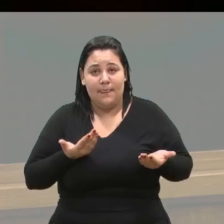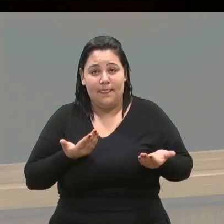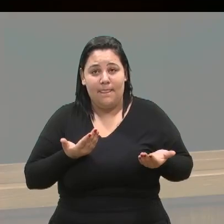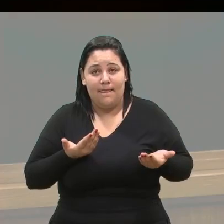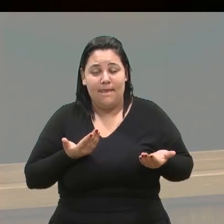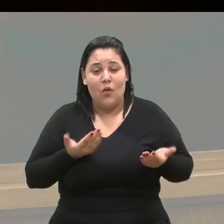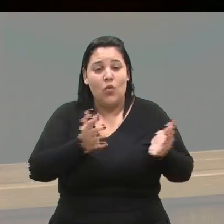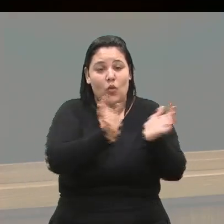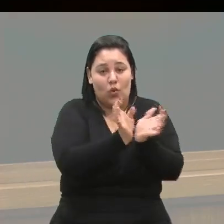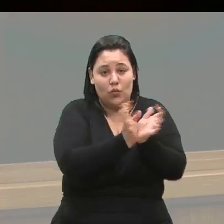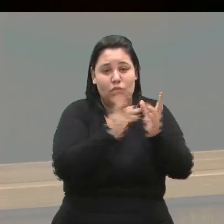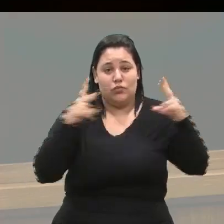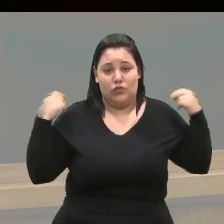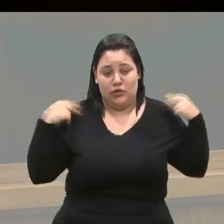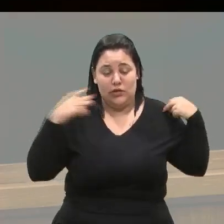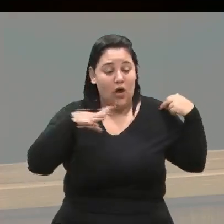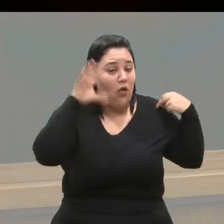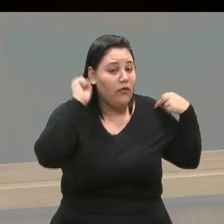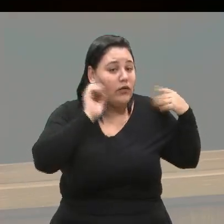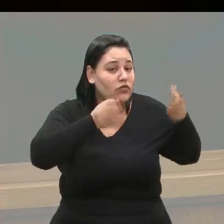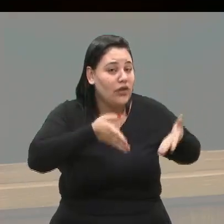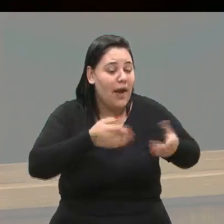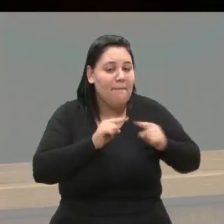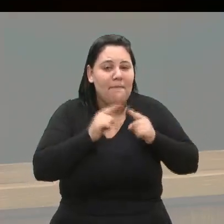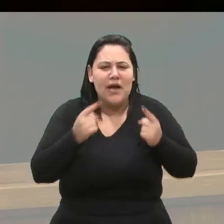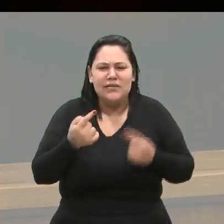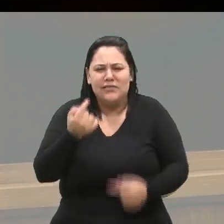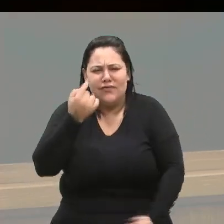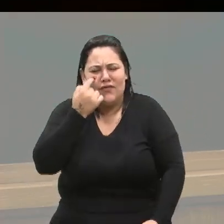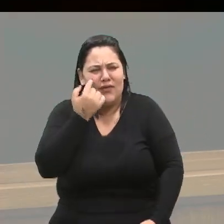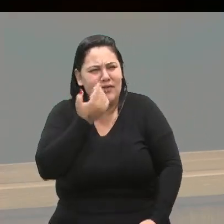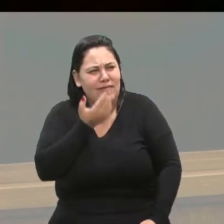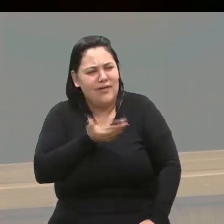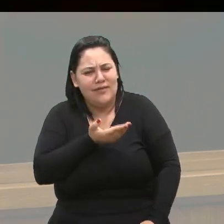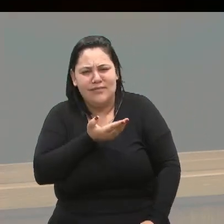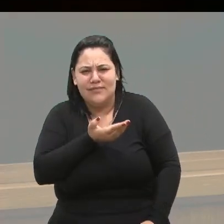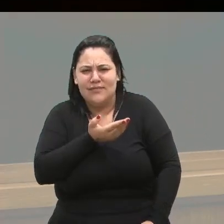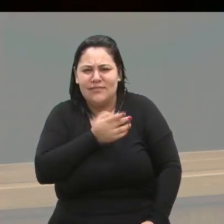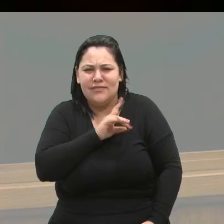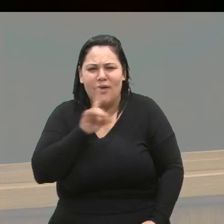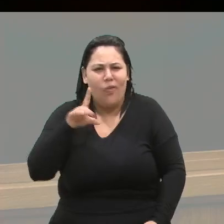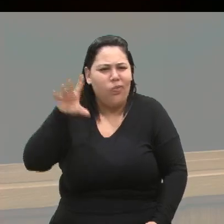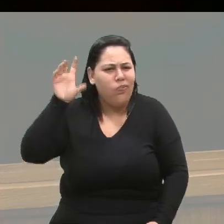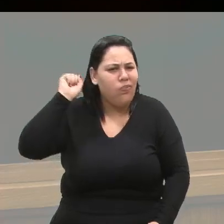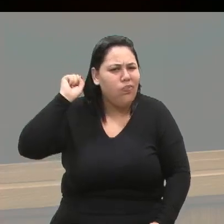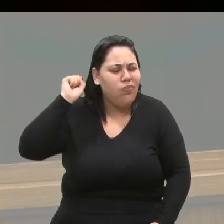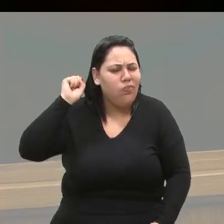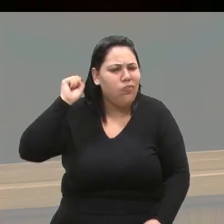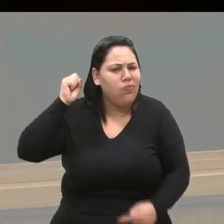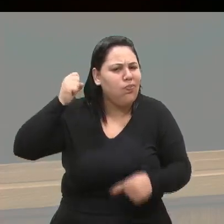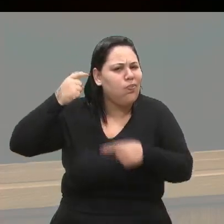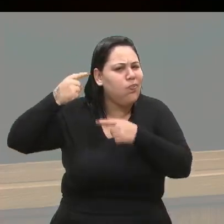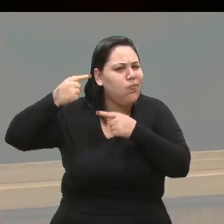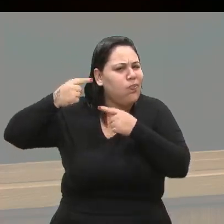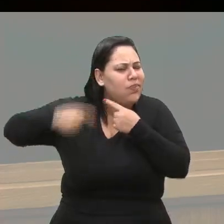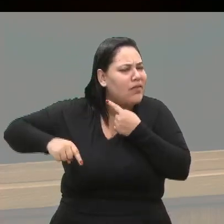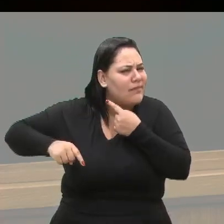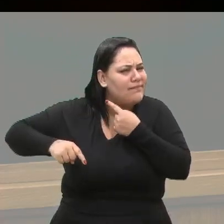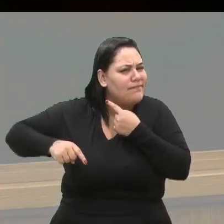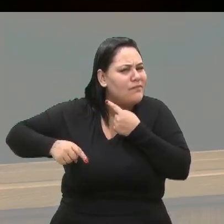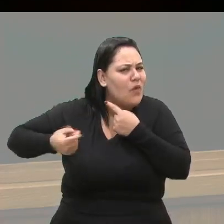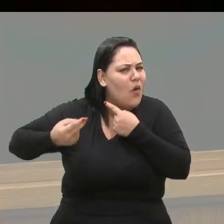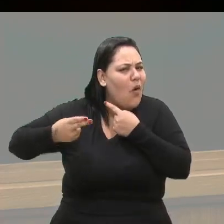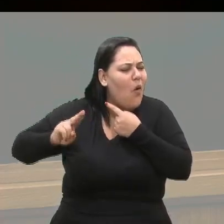foi ouvida, pelo que a gente está vendo agora, não foi ouvida adequadamente ou